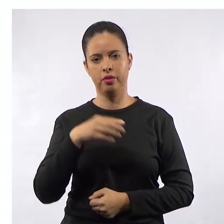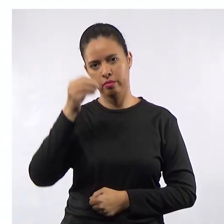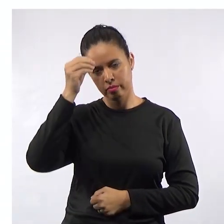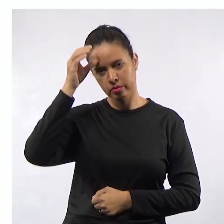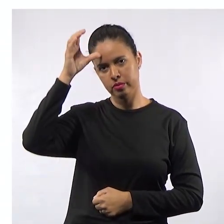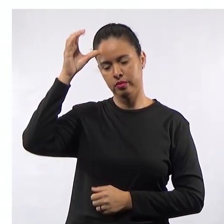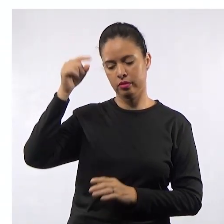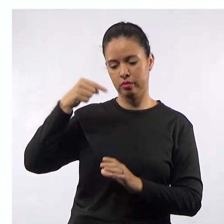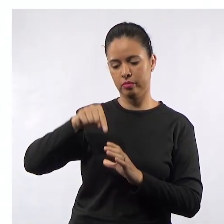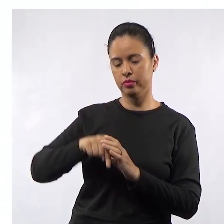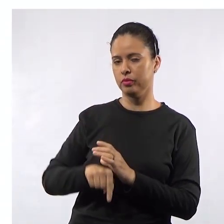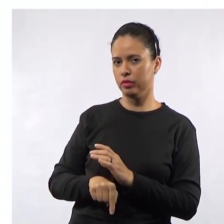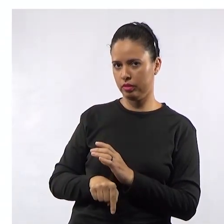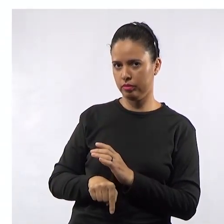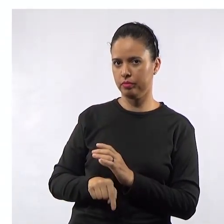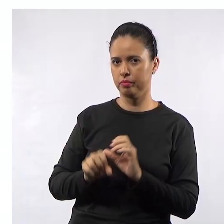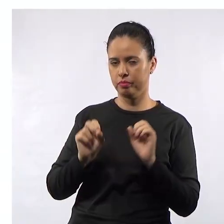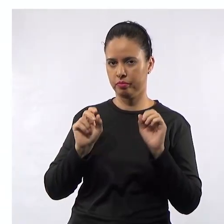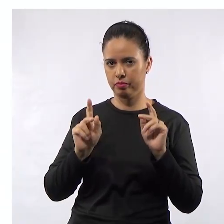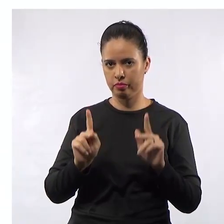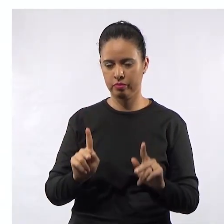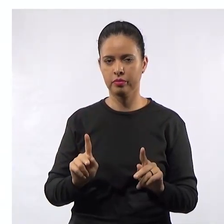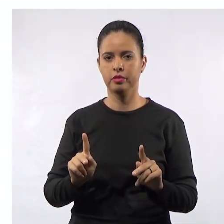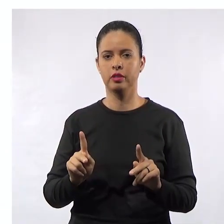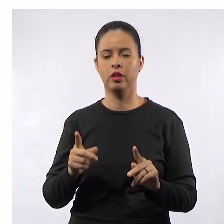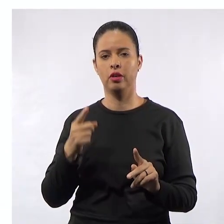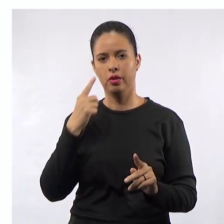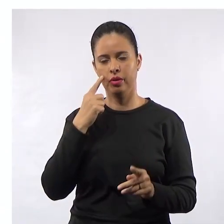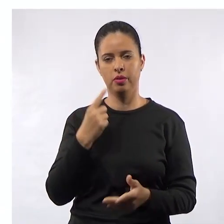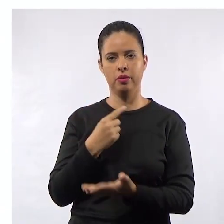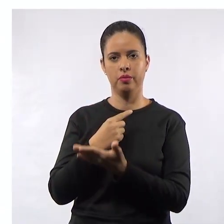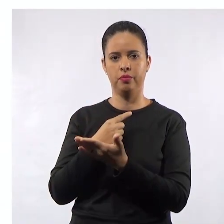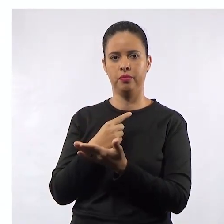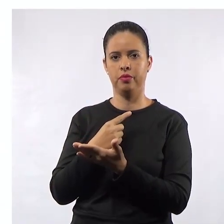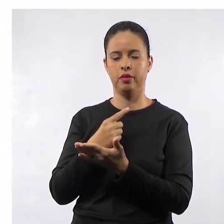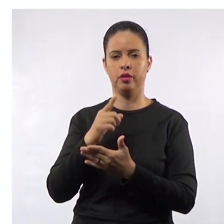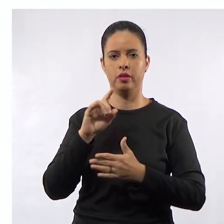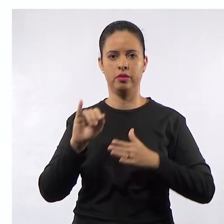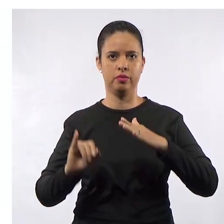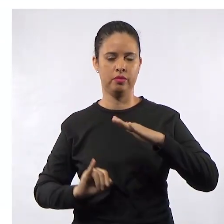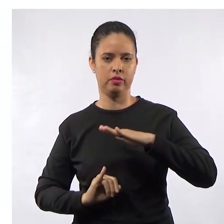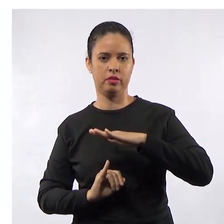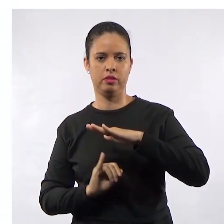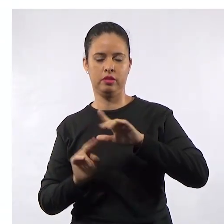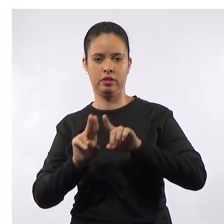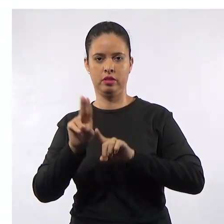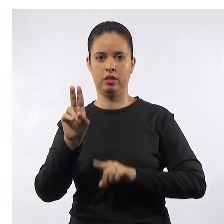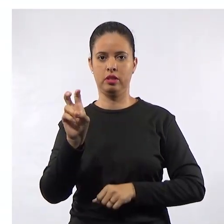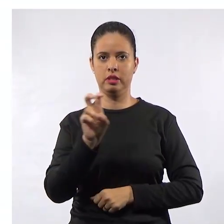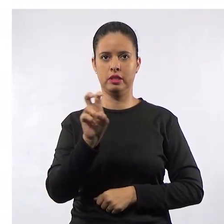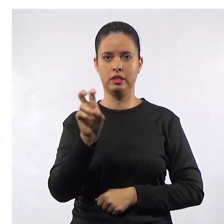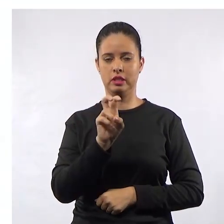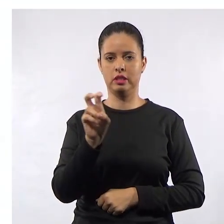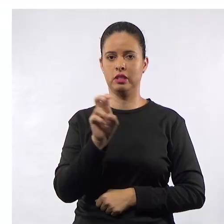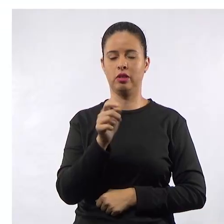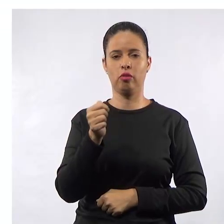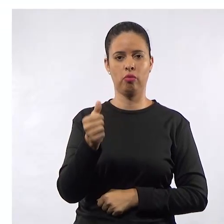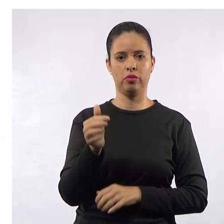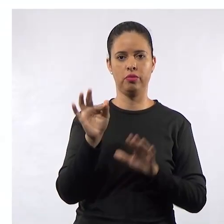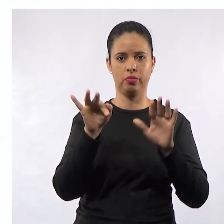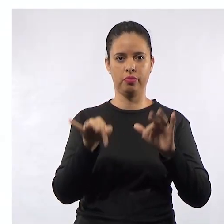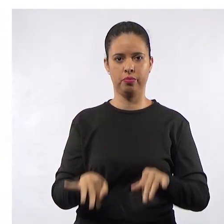um conhecimento mais aprofundado, ok? Aqui a nossa unidade número 5, estamos caminhando aqui para o final da